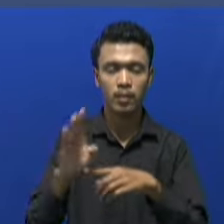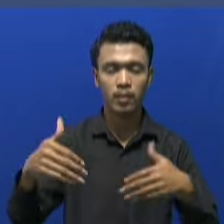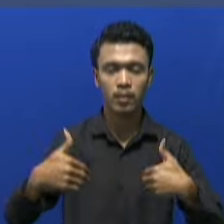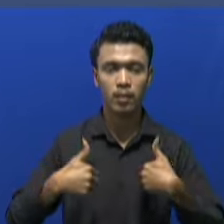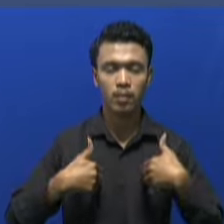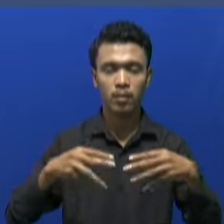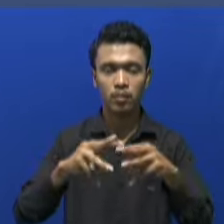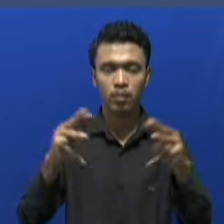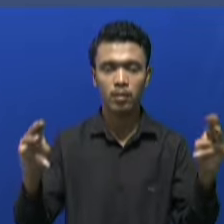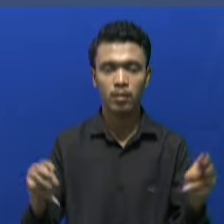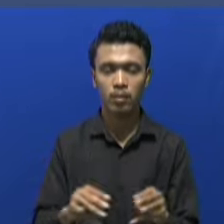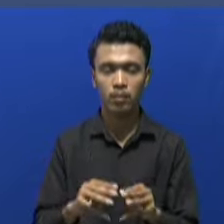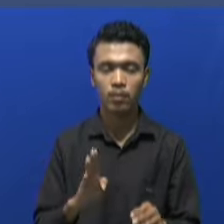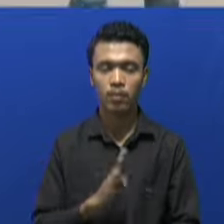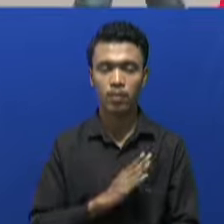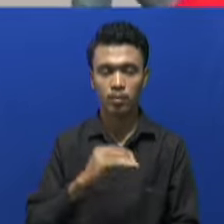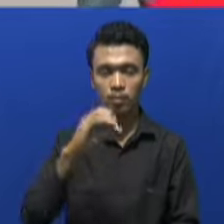município Baucau.